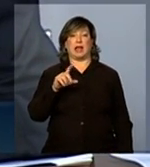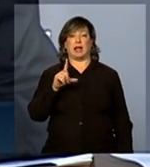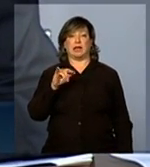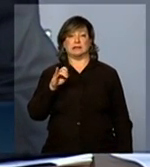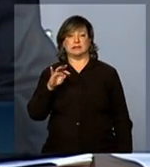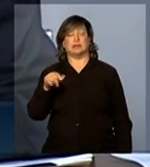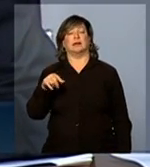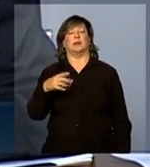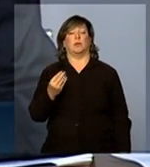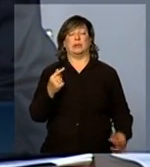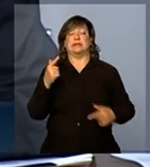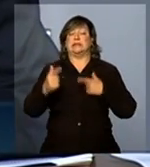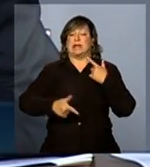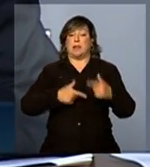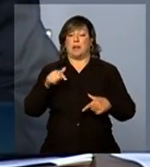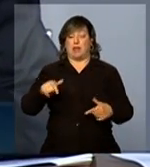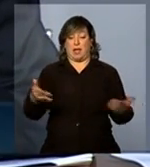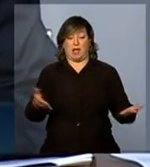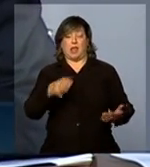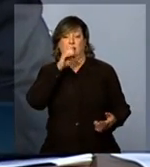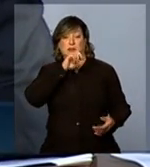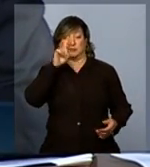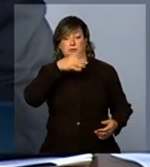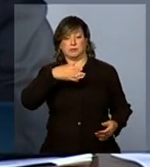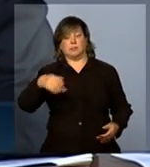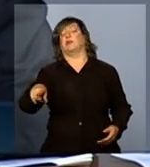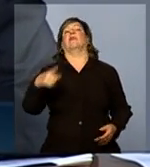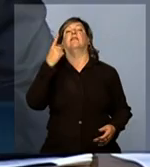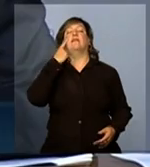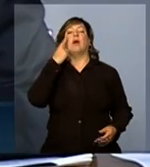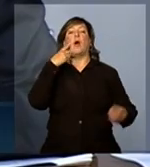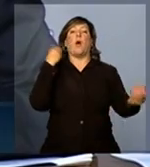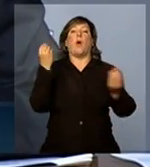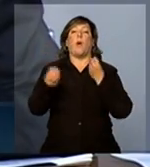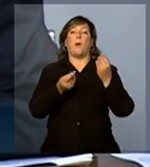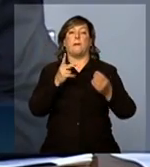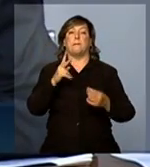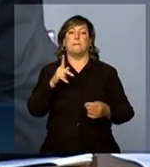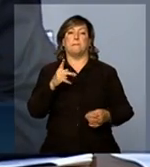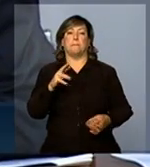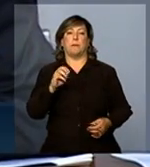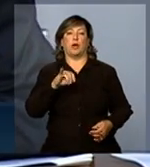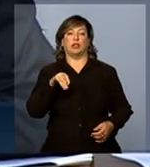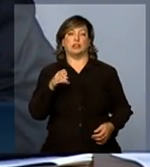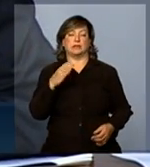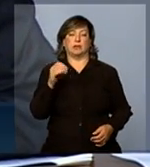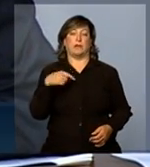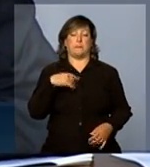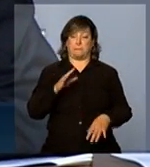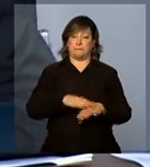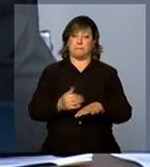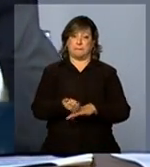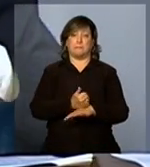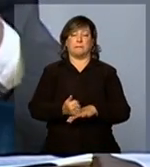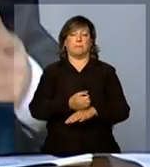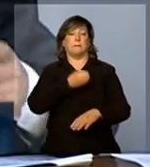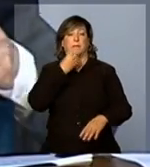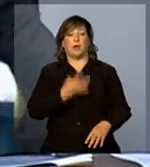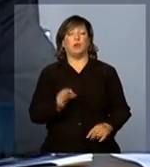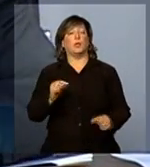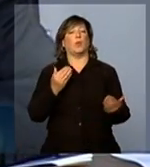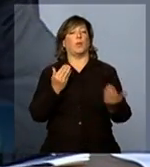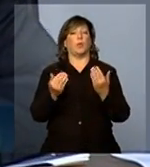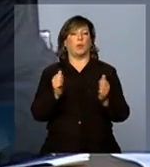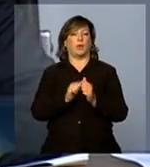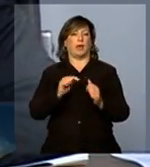semana para rever as suas projeções e, certamente, as projeções serão mais positivas do que aquelas